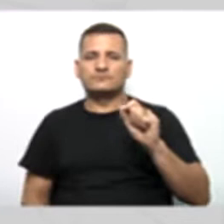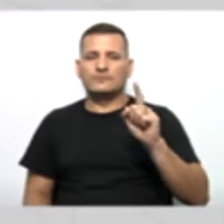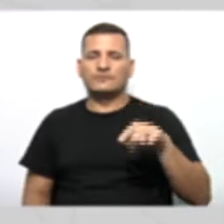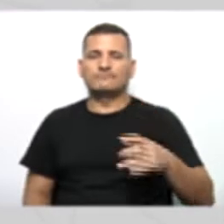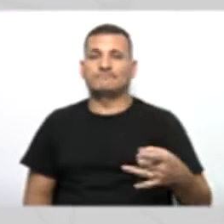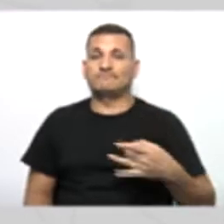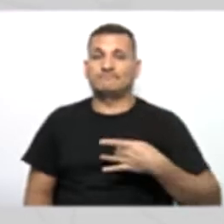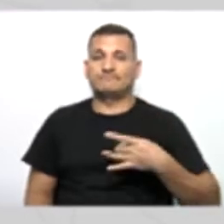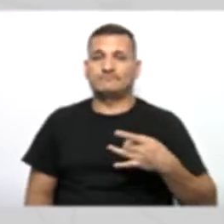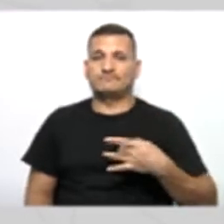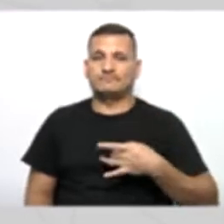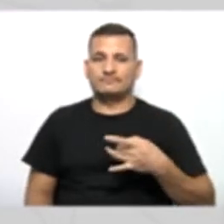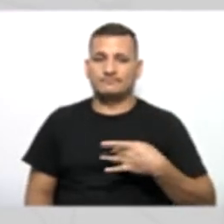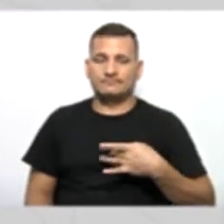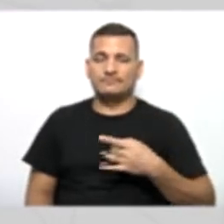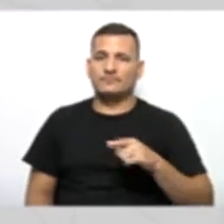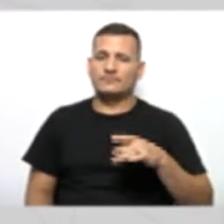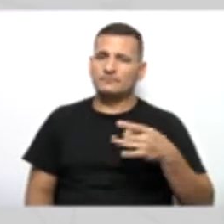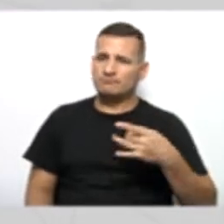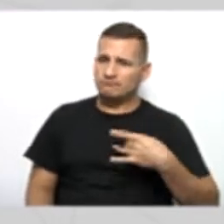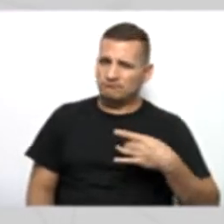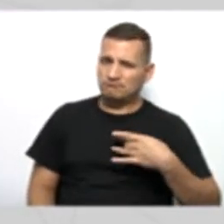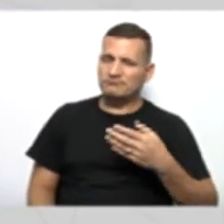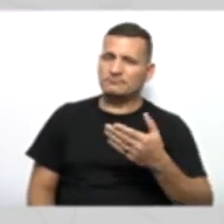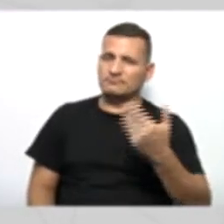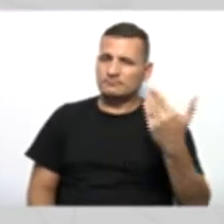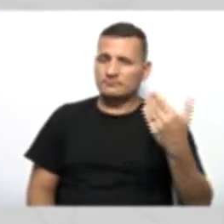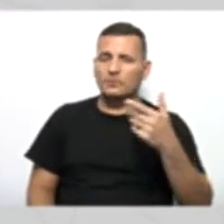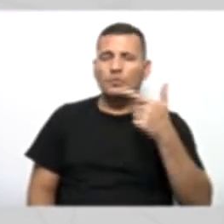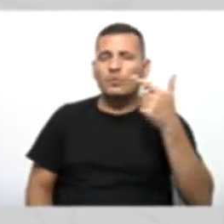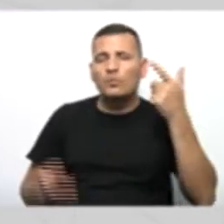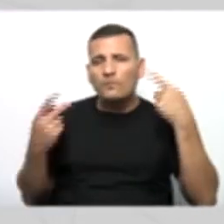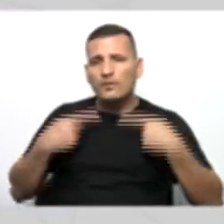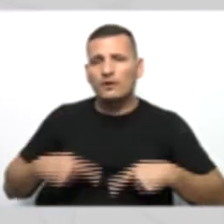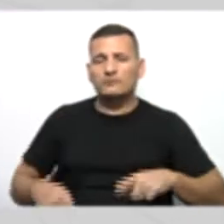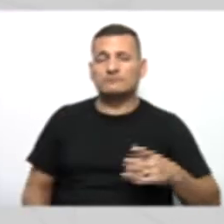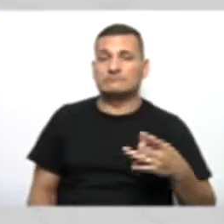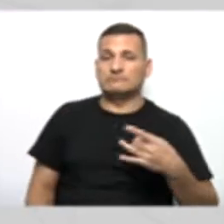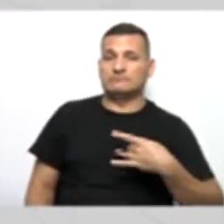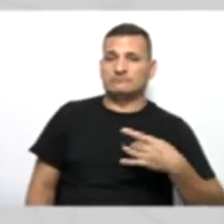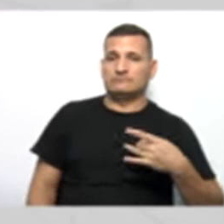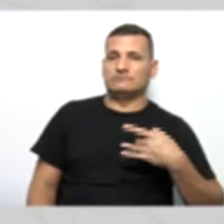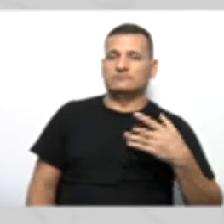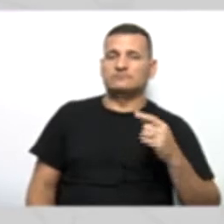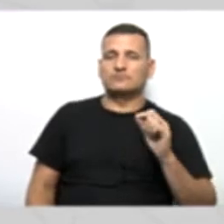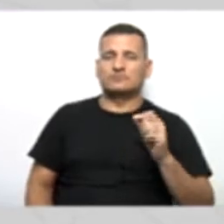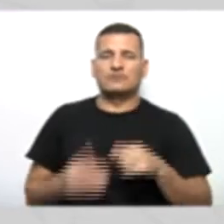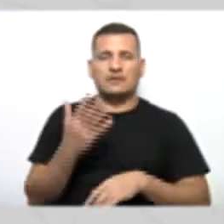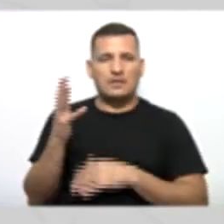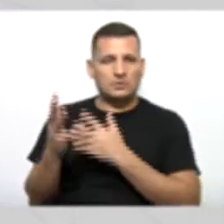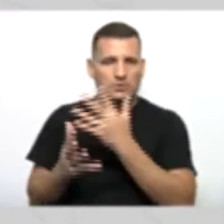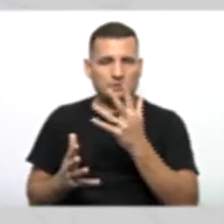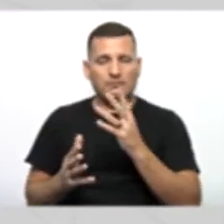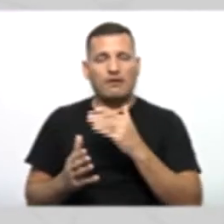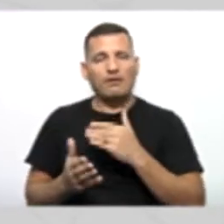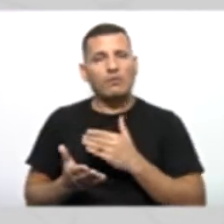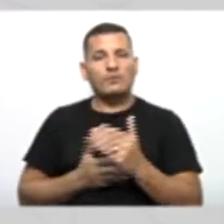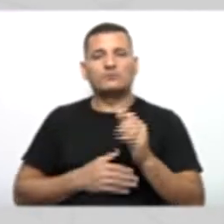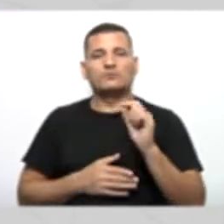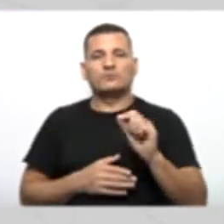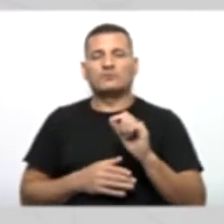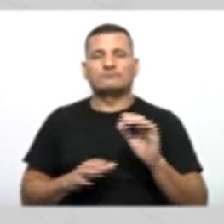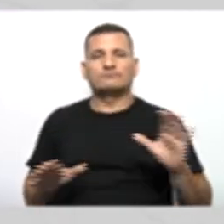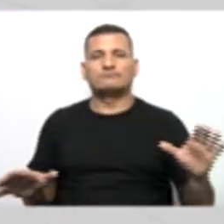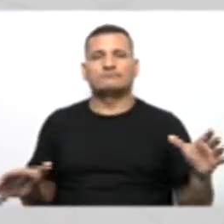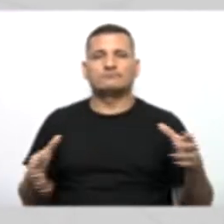medo. Nesse estágio, o homem tinha medo das forças da natureza. E para isso, ele começou a se juntar em grupos,